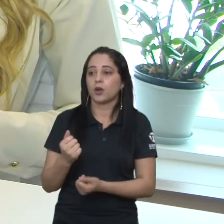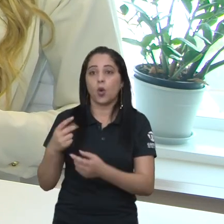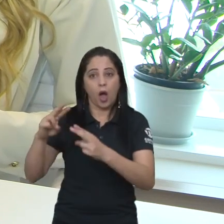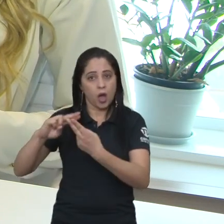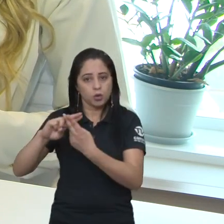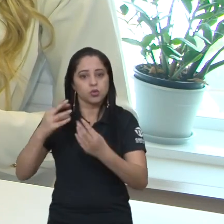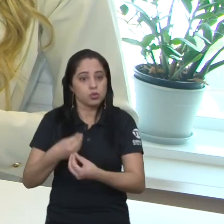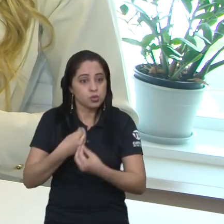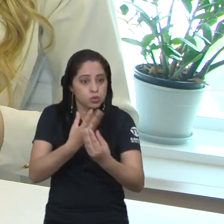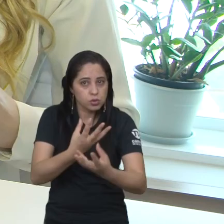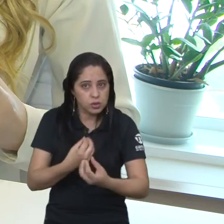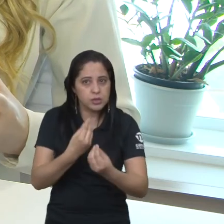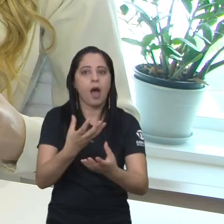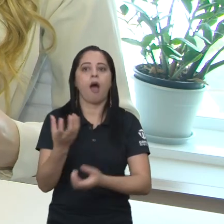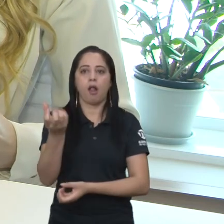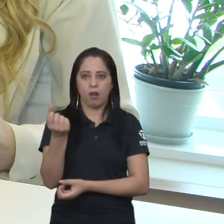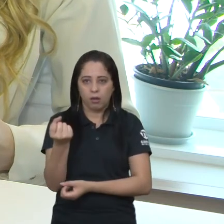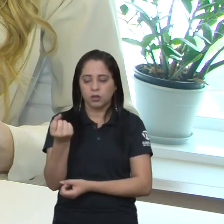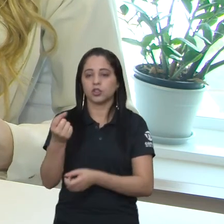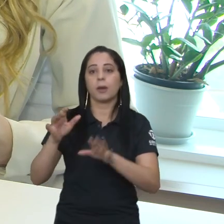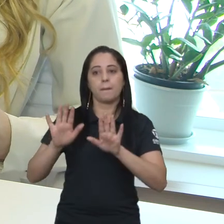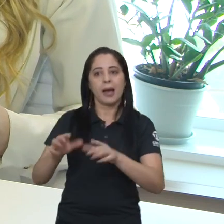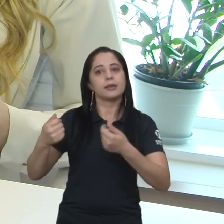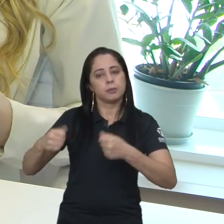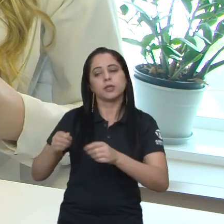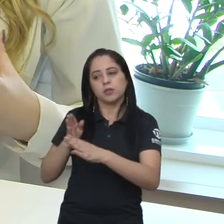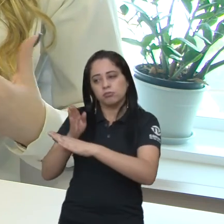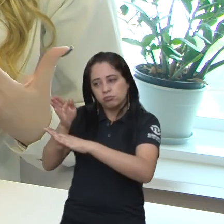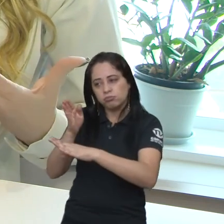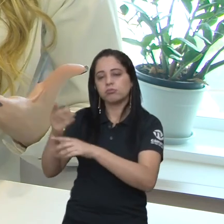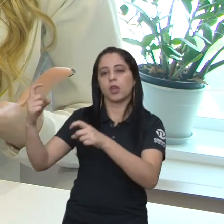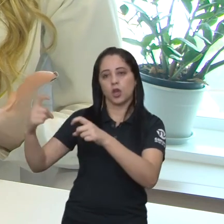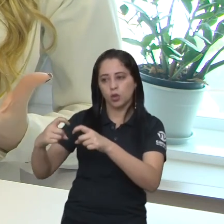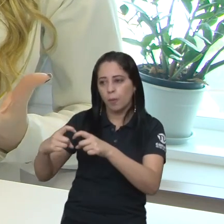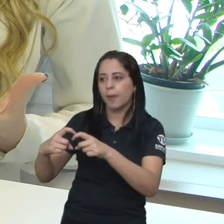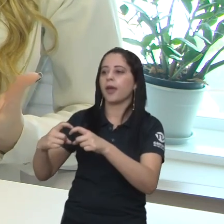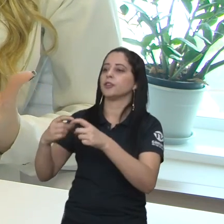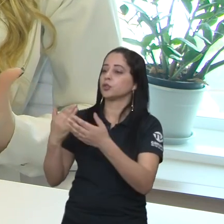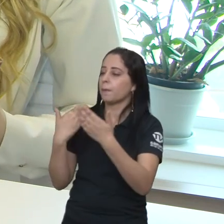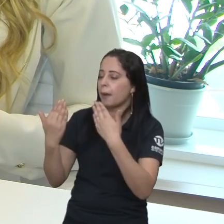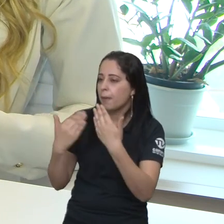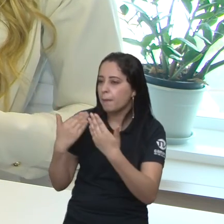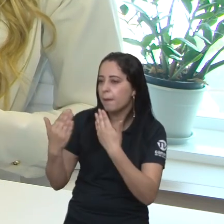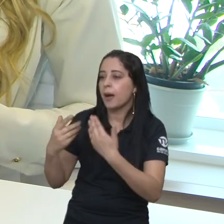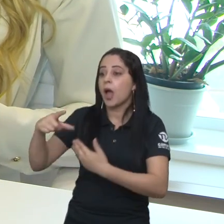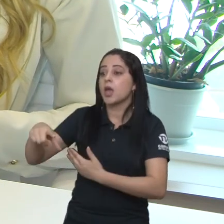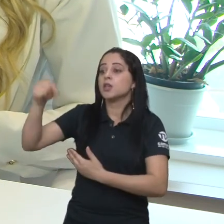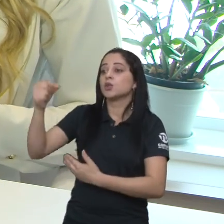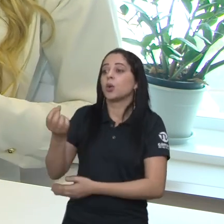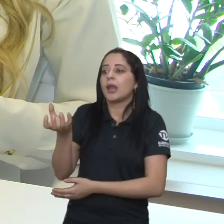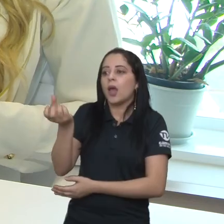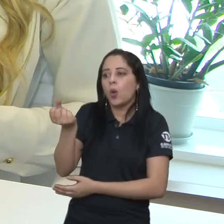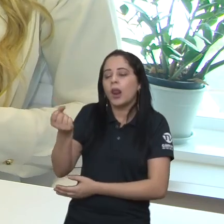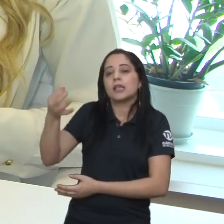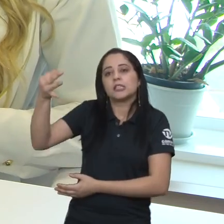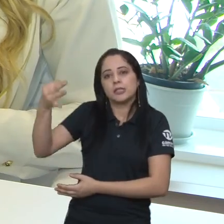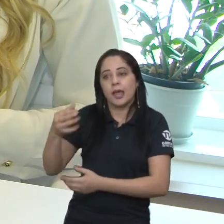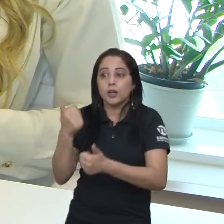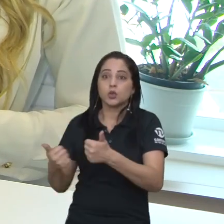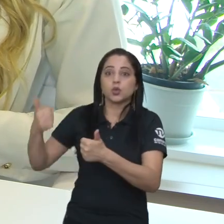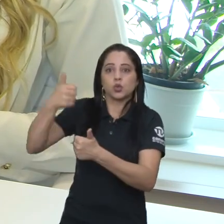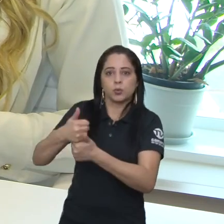modo geral. Então, tendo um acompanhamento do pediatra, ela pode escolher a fórmula mais adequada e, dependendo da fórmula, ela